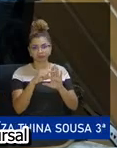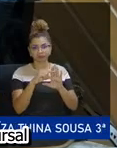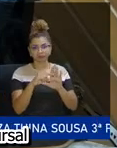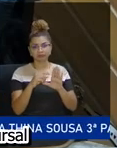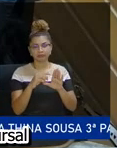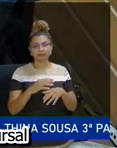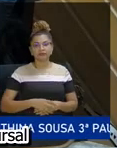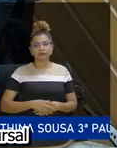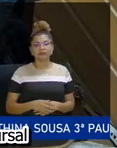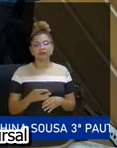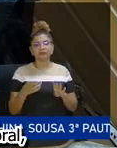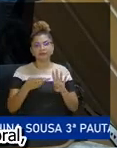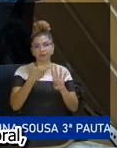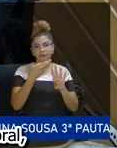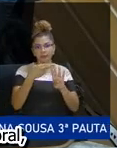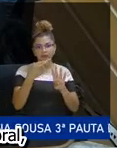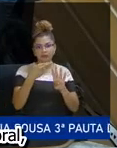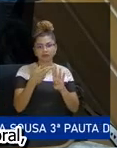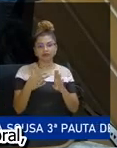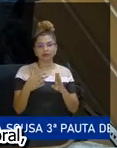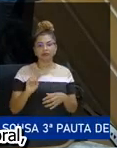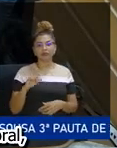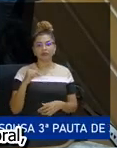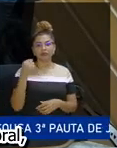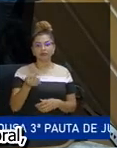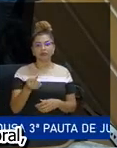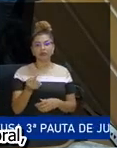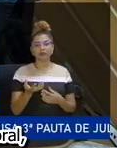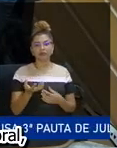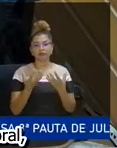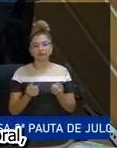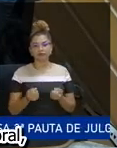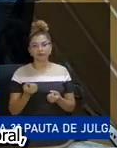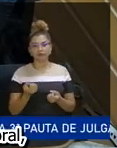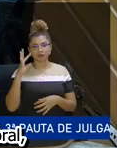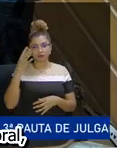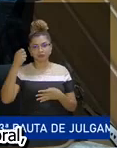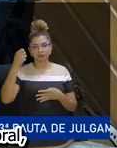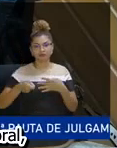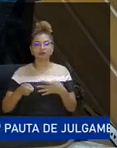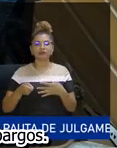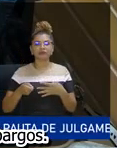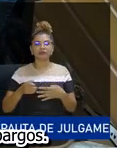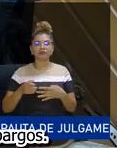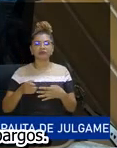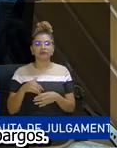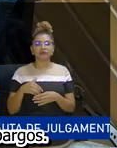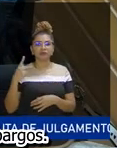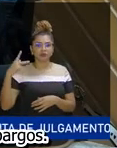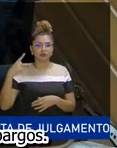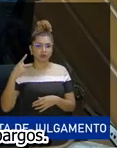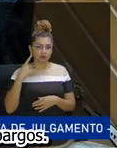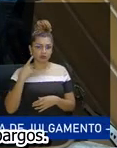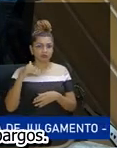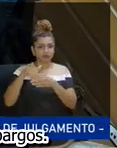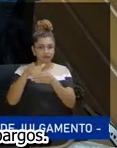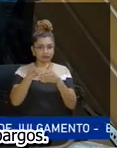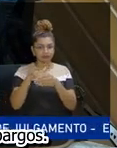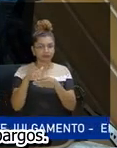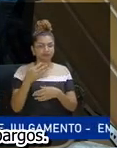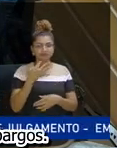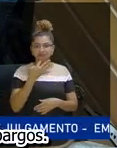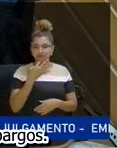prazo recursal após a providência. A Procuradoria Regional Eleitoral, em parecer, pugnou pelo